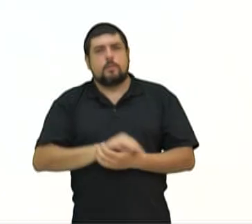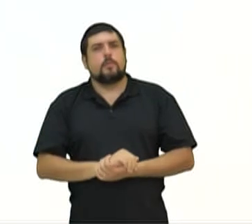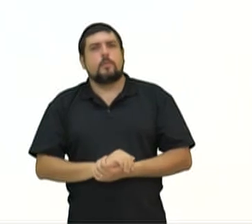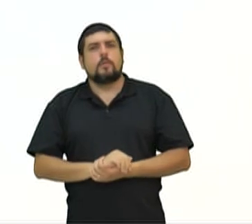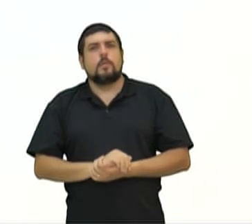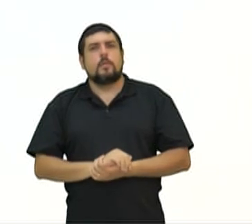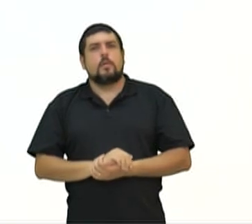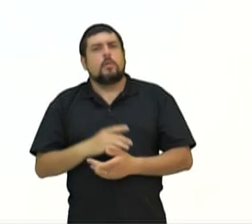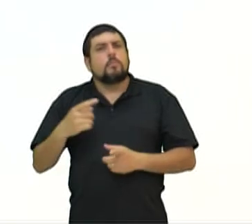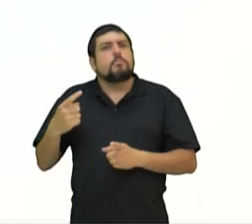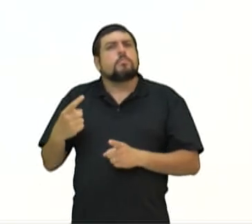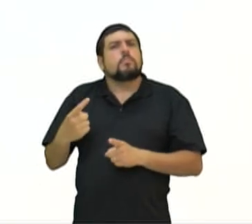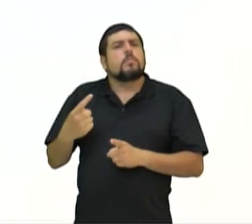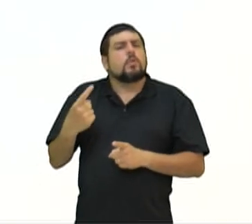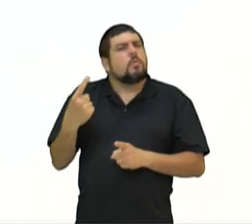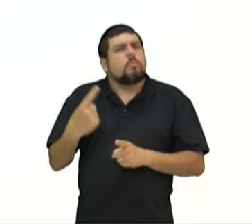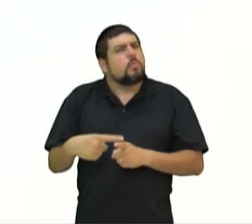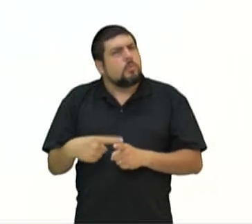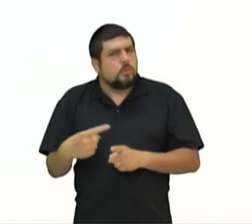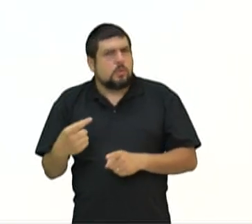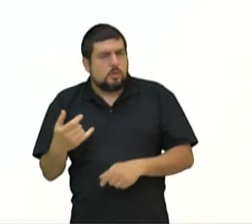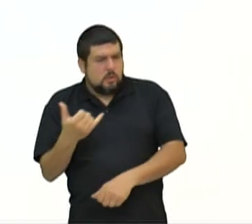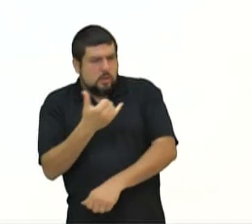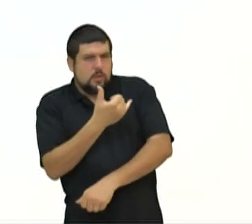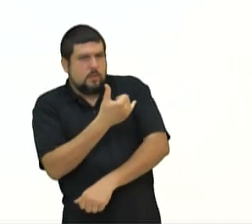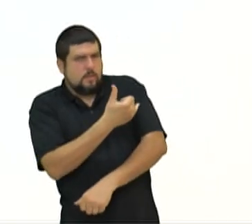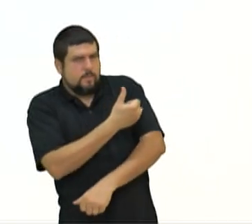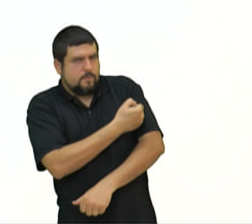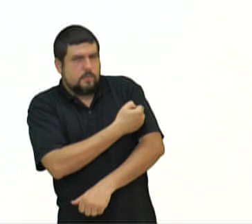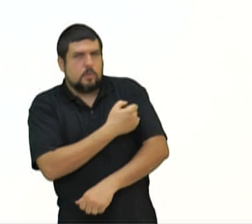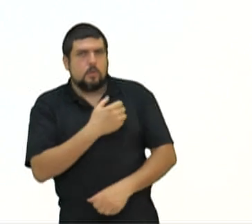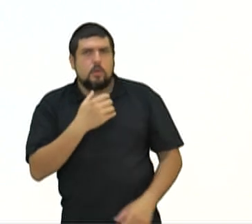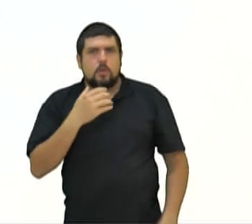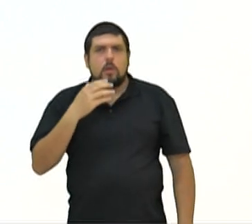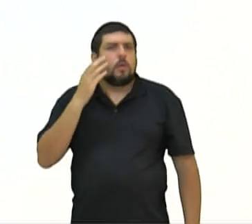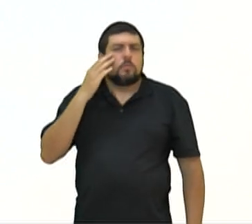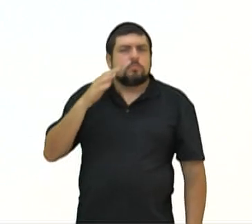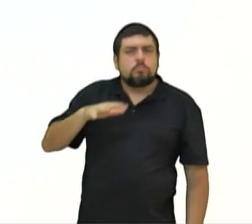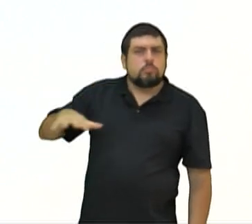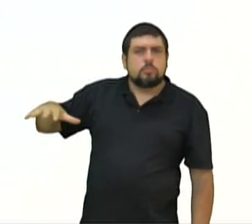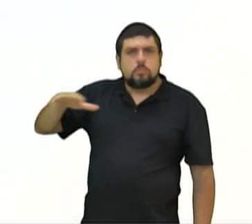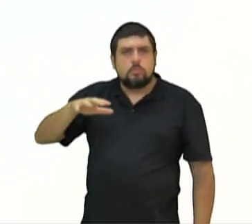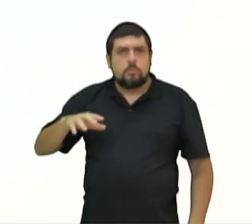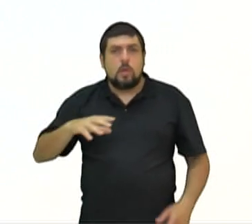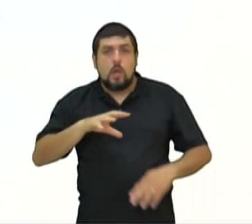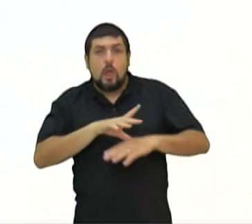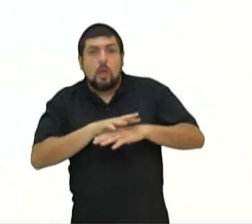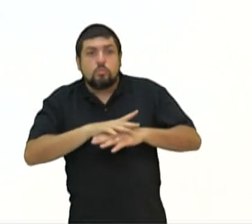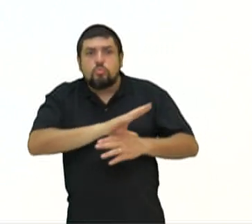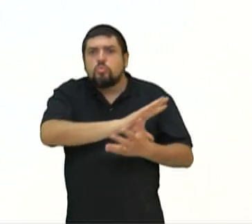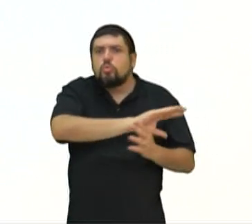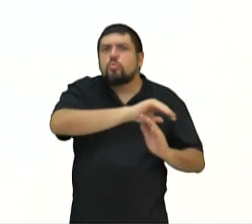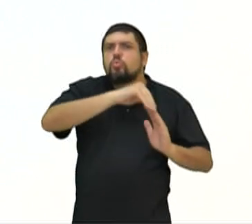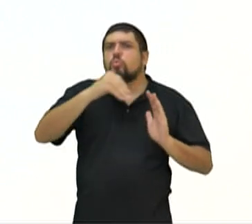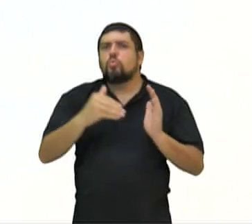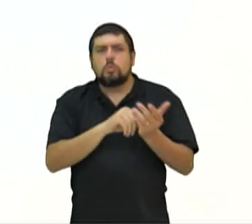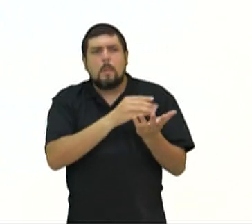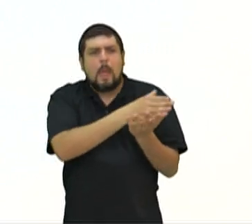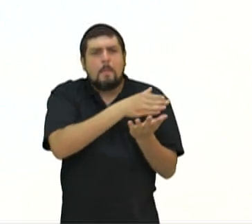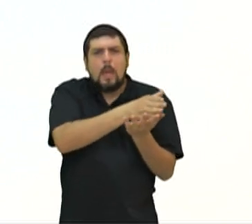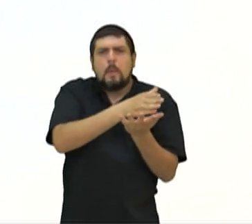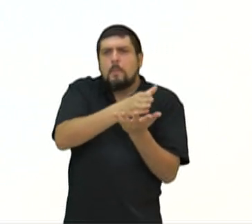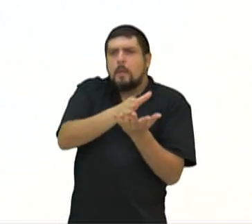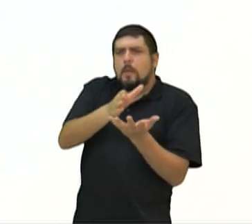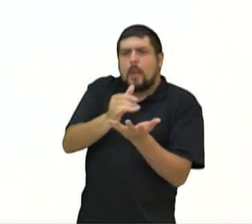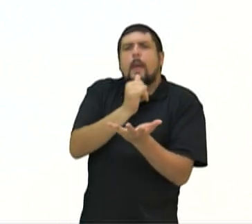Por que as vacinas, no geral, né? A gente sabe que não existe vacina para todas as doenças, infelizmente, né? Mas a ciência